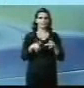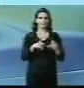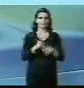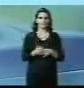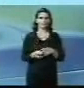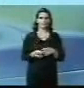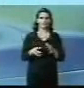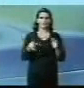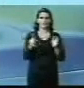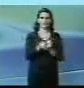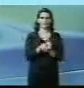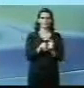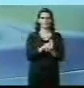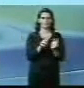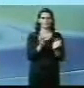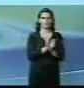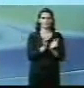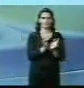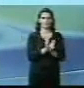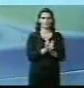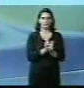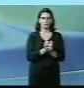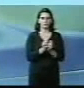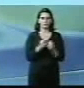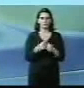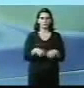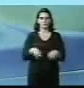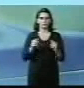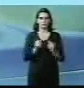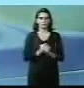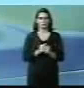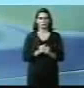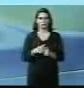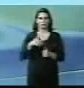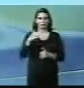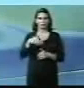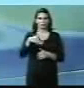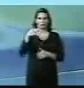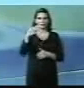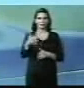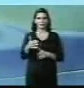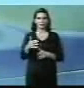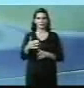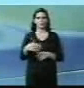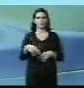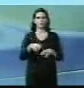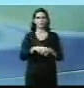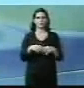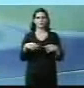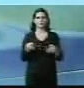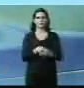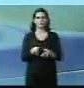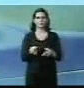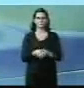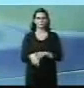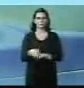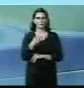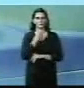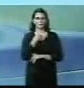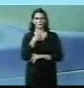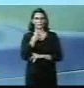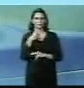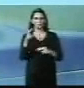interna façam conexões diretas com os servidores externos à rede, aí sim é desejável